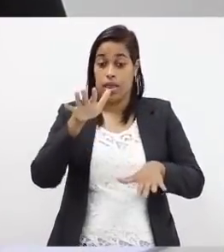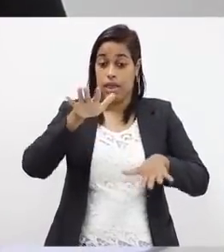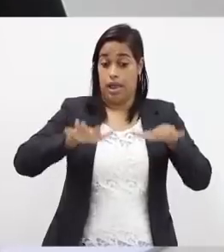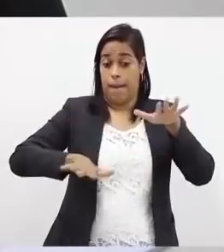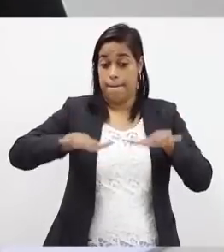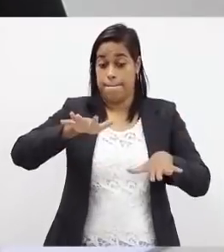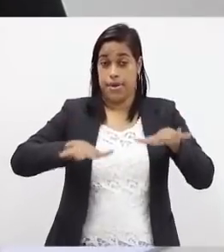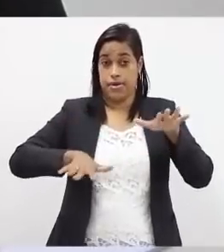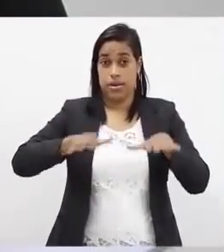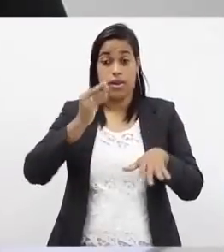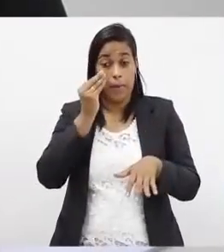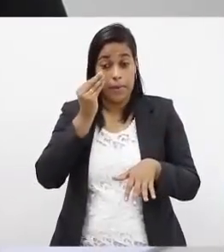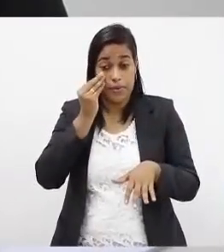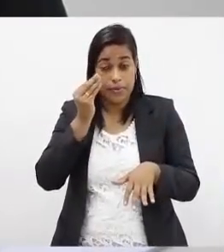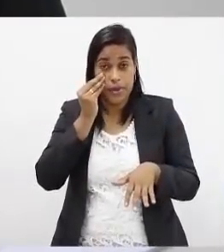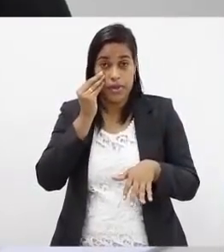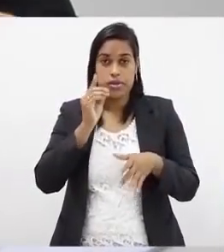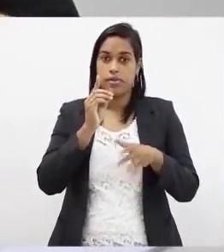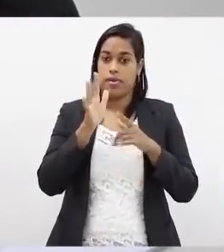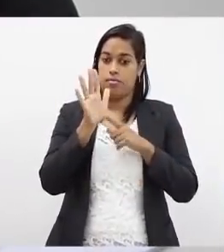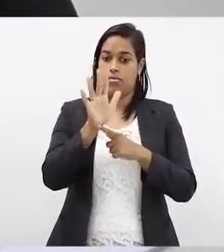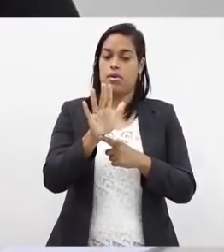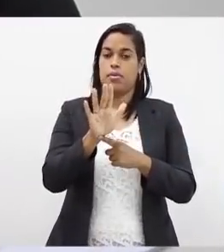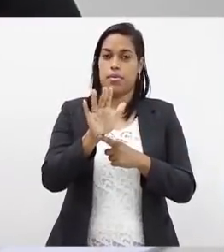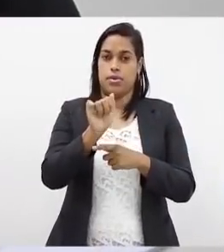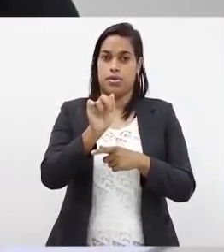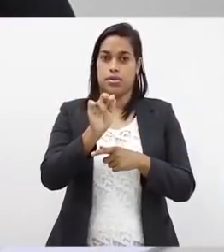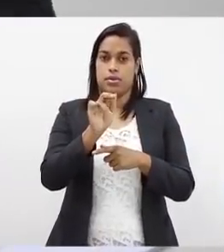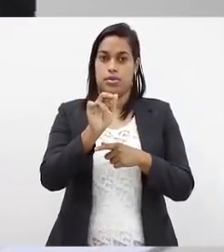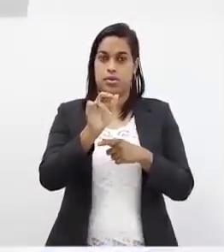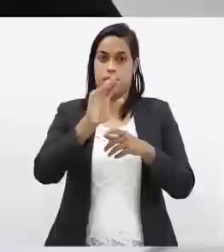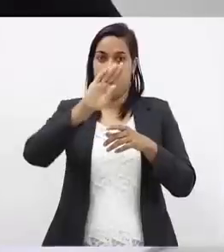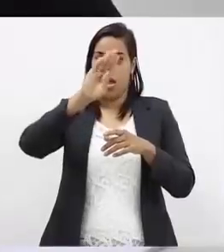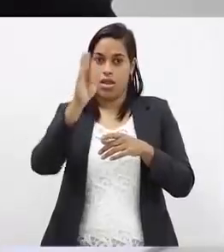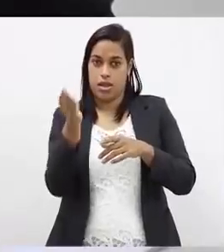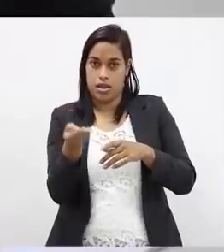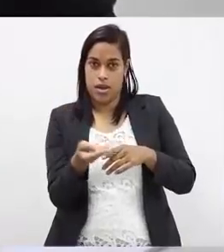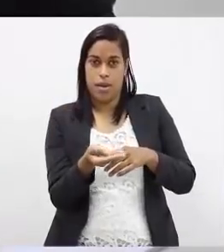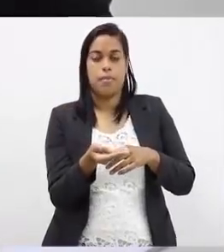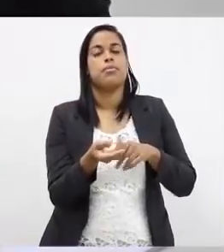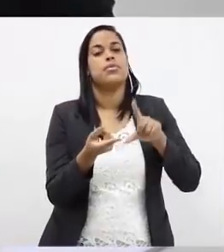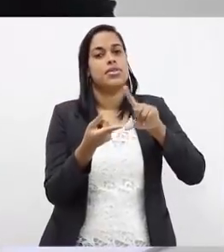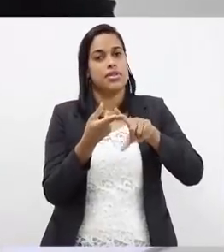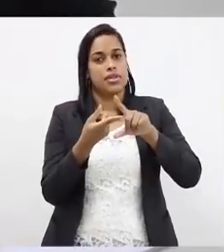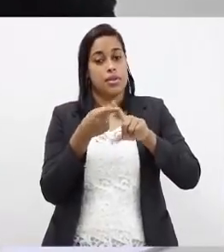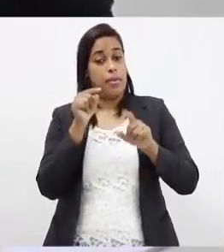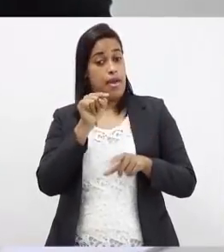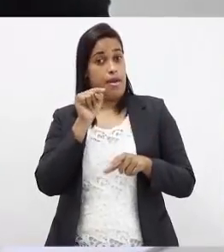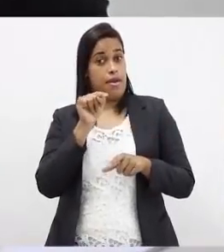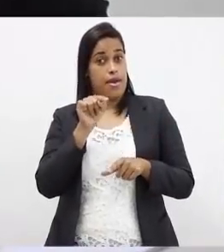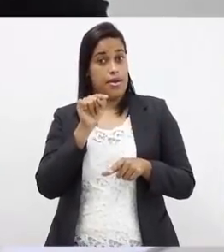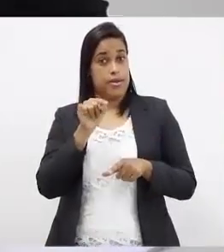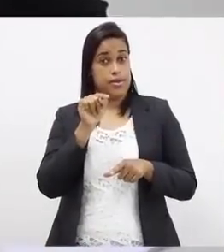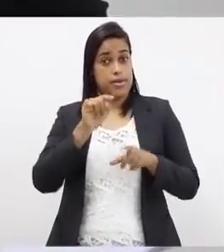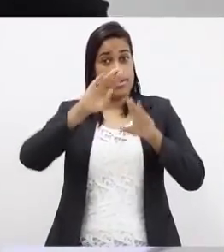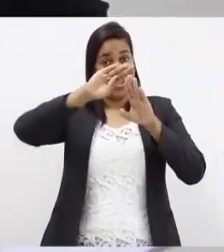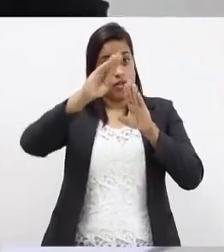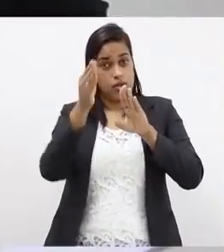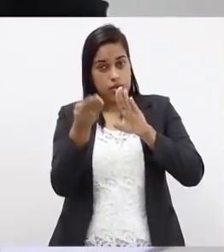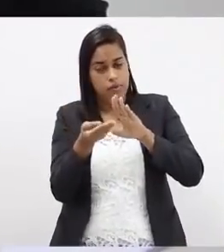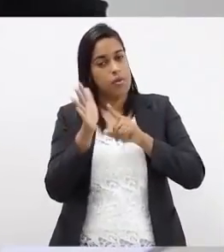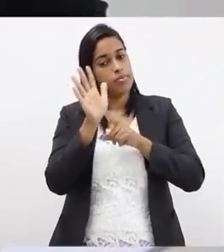da posição da perspectiva, ele vai aparecer como um arco de elipse. Nesse caso, esse arco de circunferência, quando